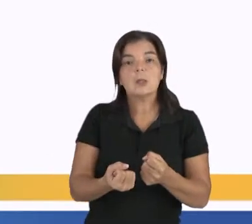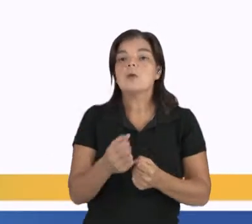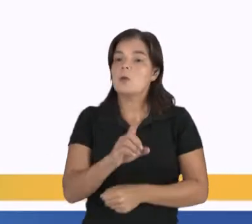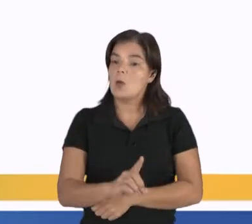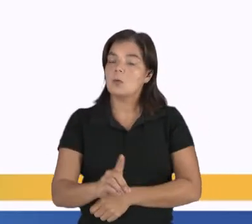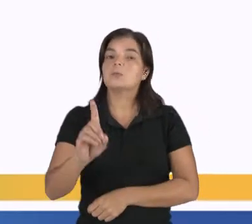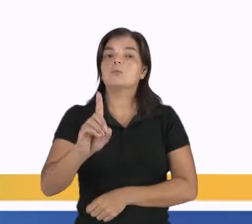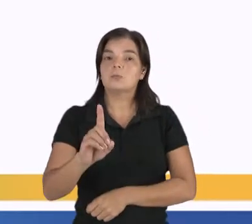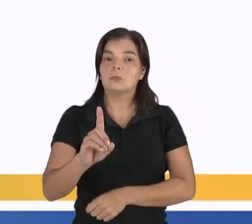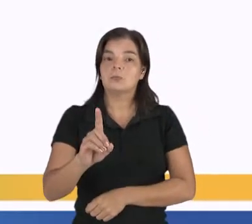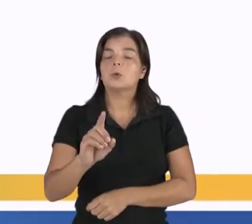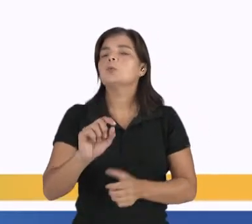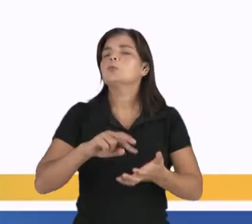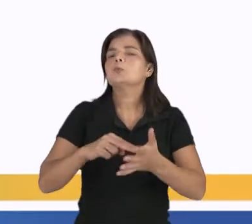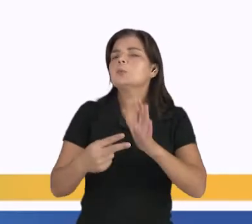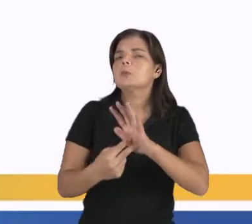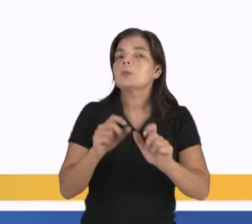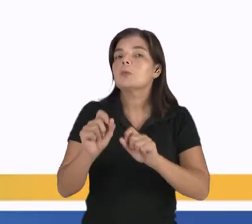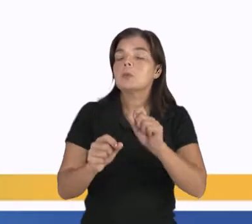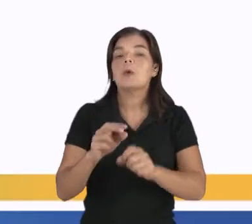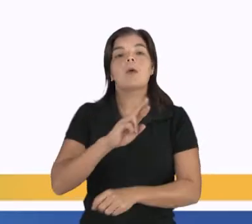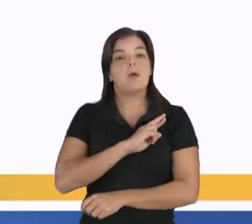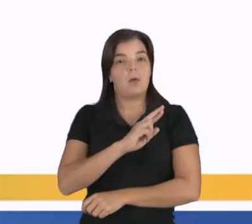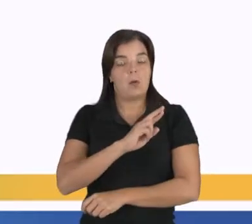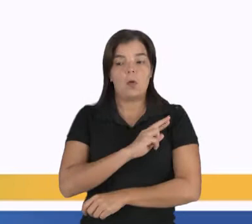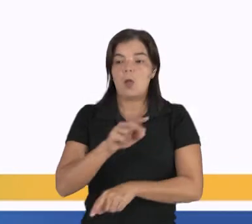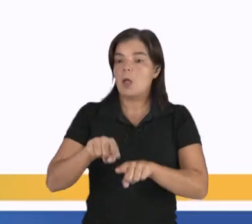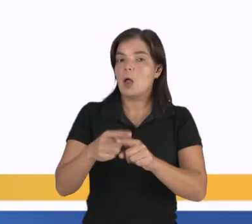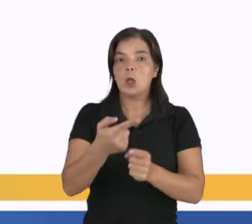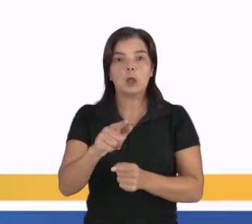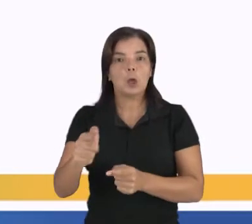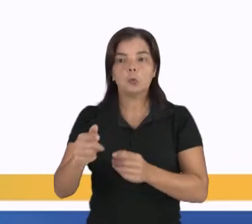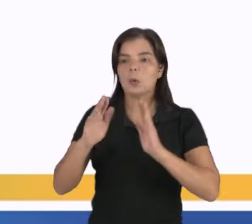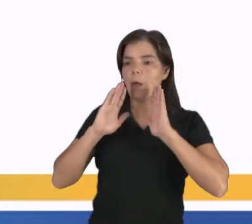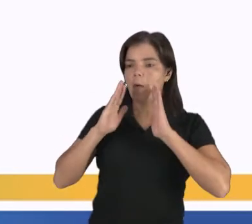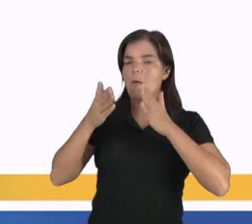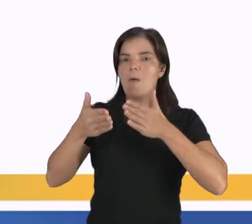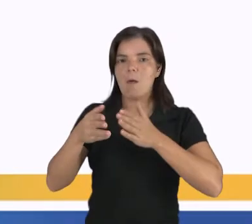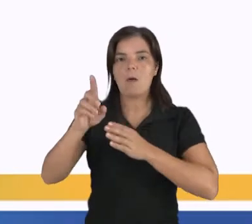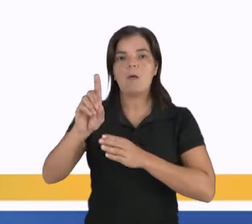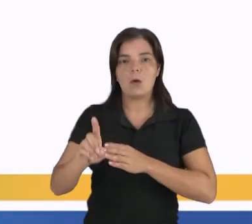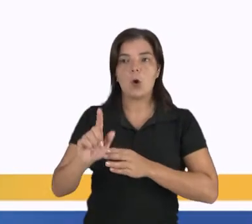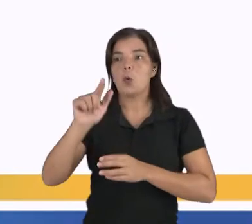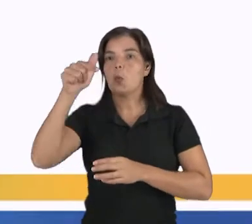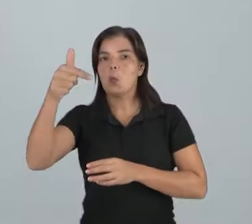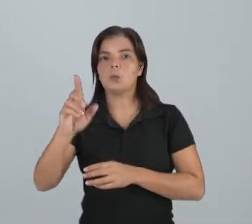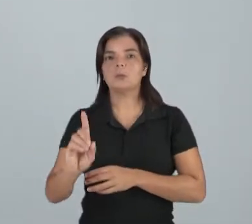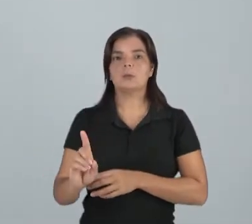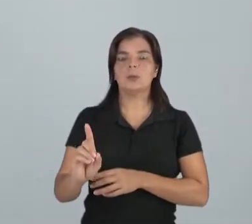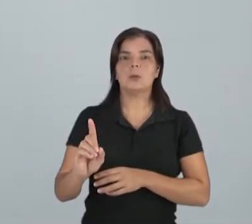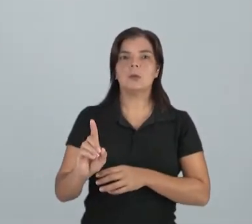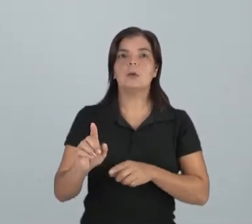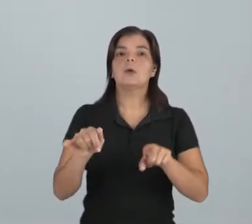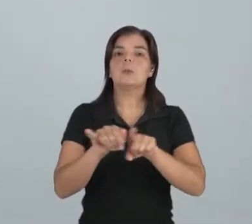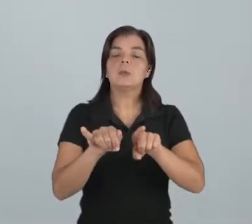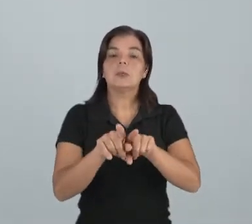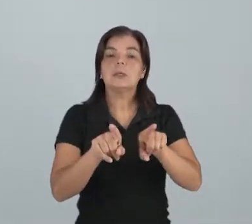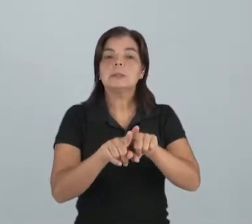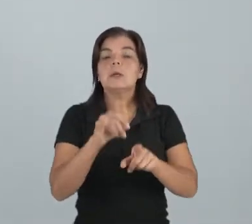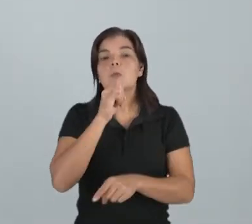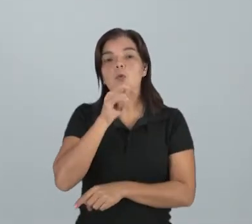divindade. O que eu quero dizer com isso? Há religiões que dizem, olha, não há mediação nossa com o transcendente. O islamismo, por